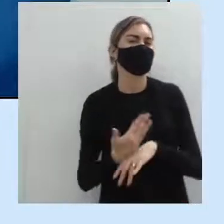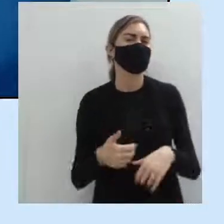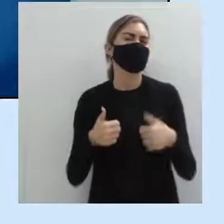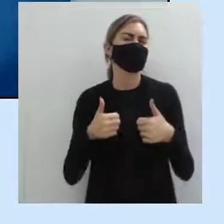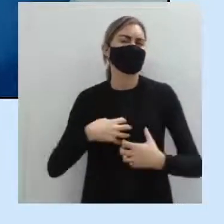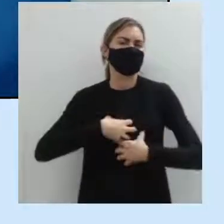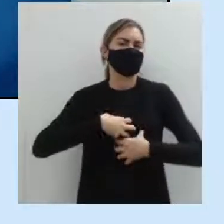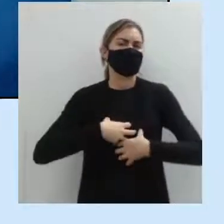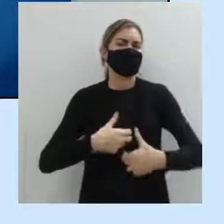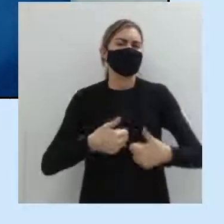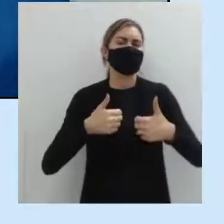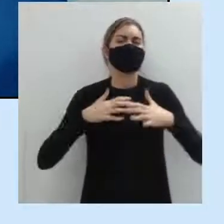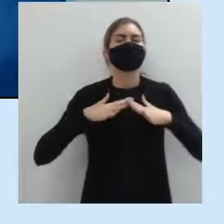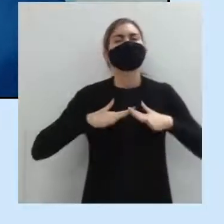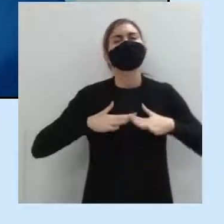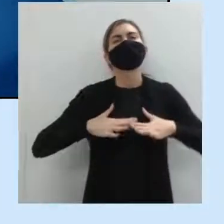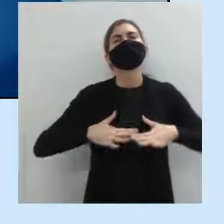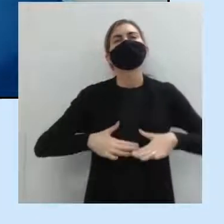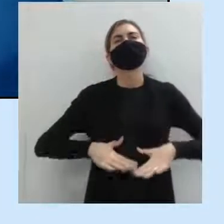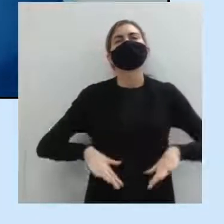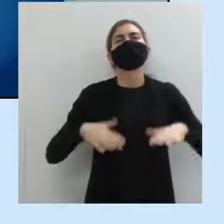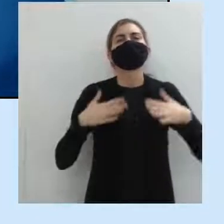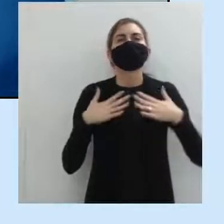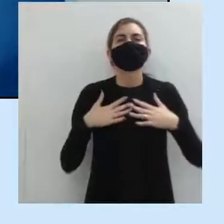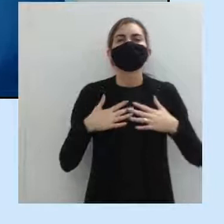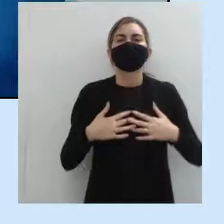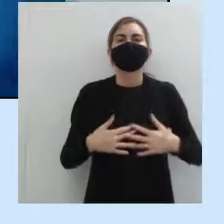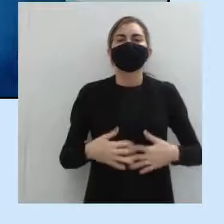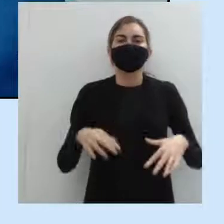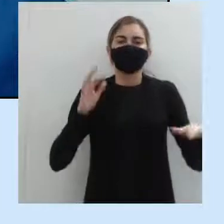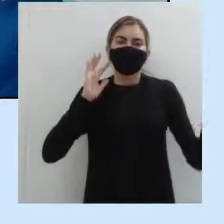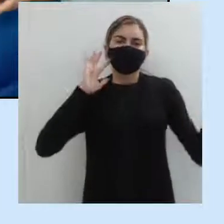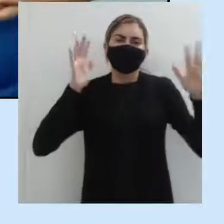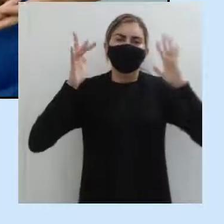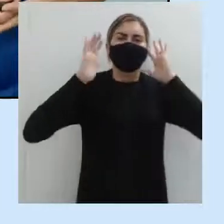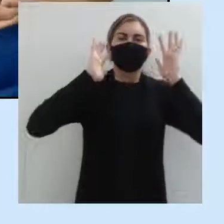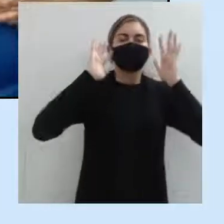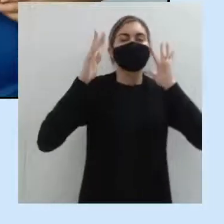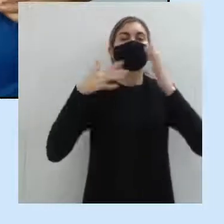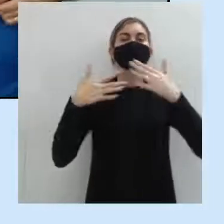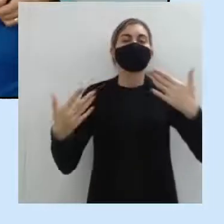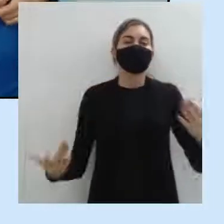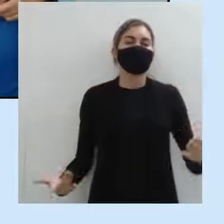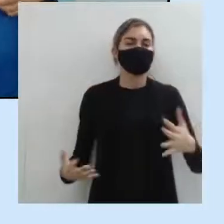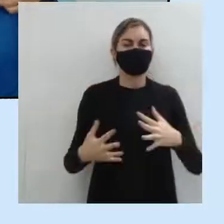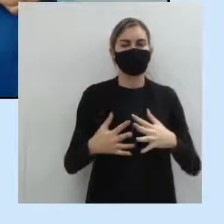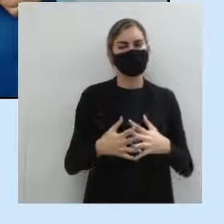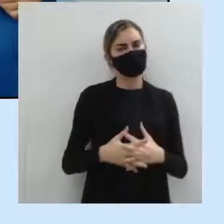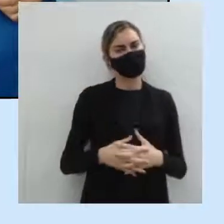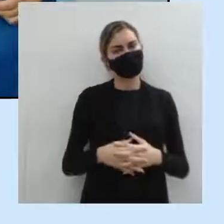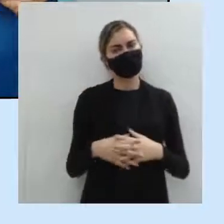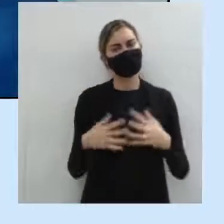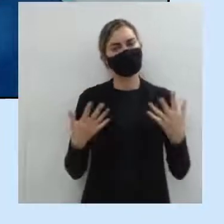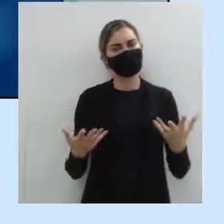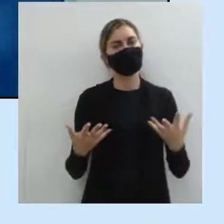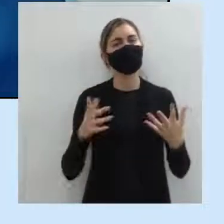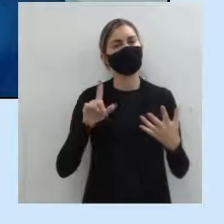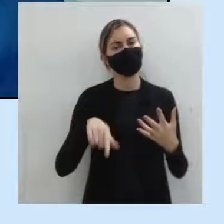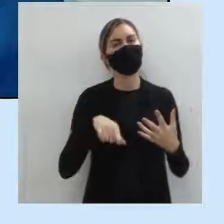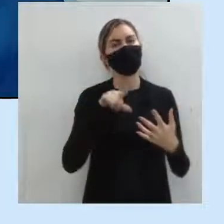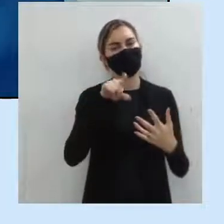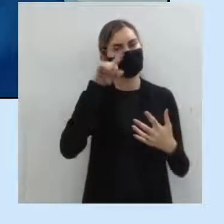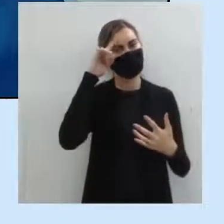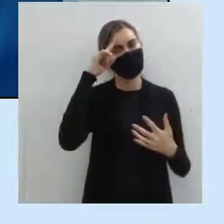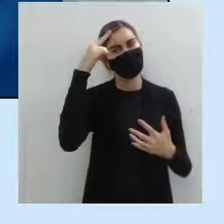uma sensação de relaxamento enquanto você medita quando está fazendo a atividade física. É isso